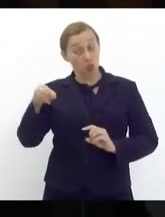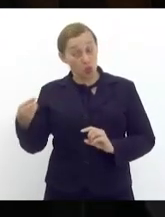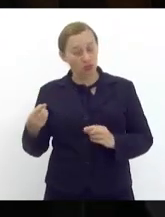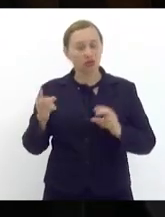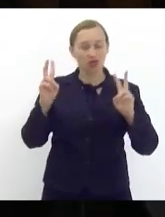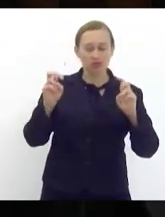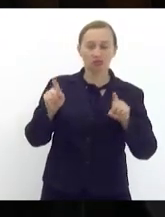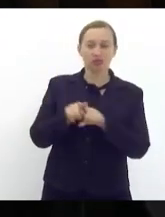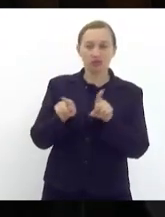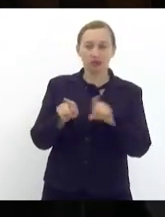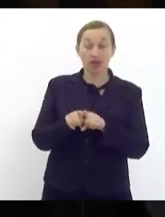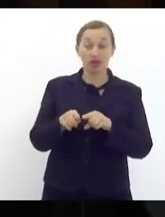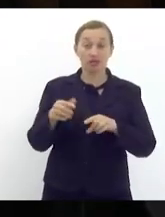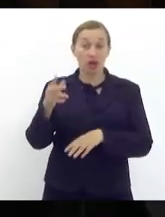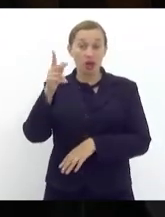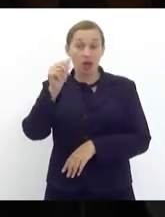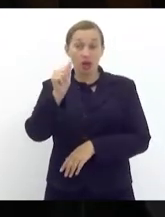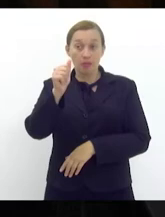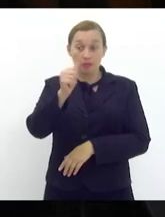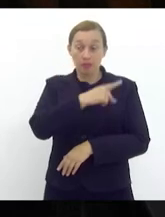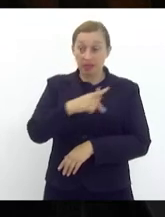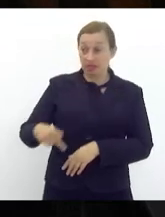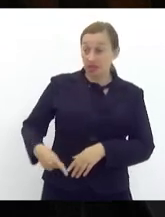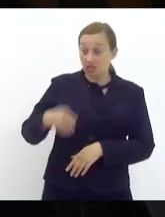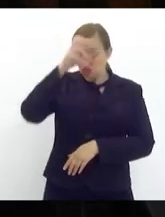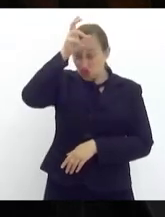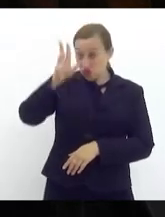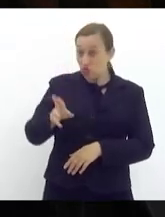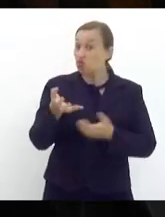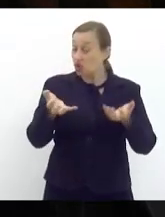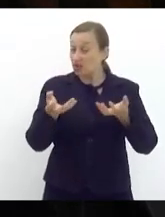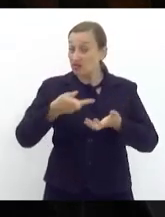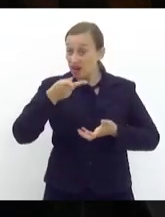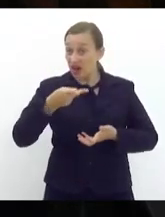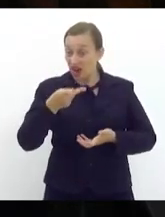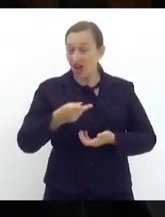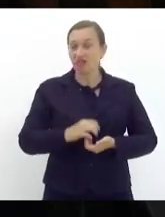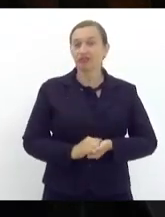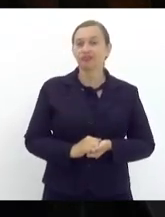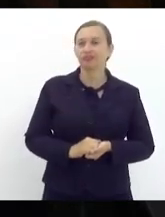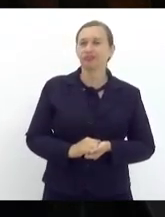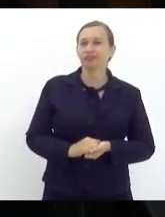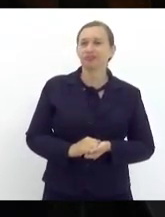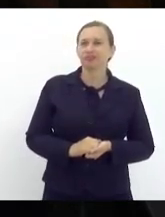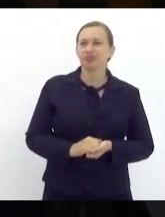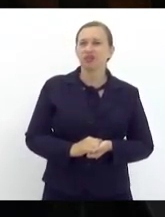coisa, presidente Aju, que eu quero comentar foi sobre